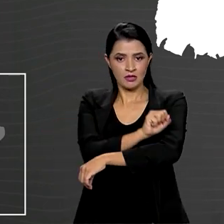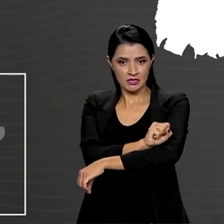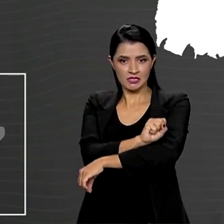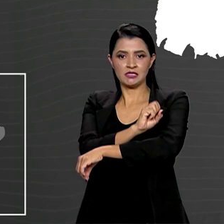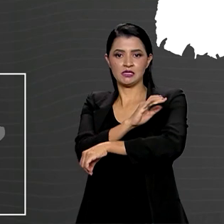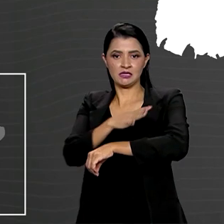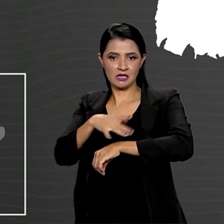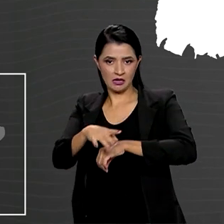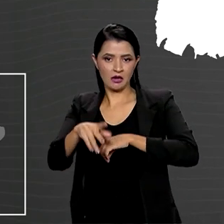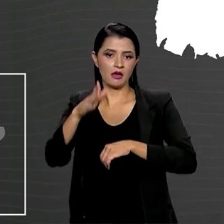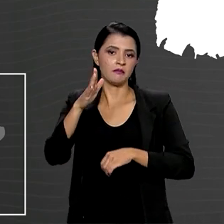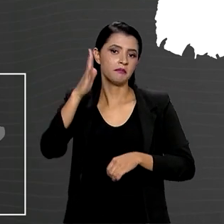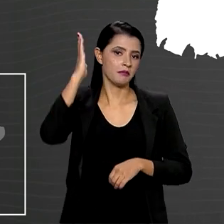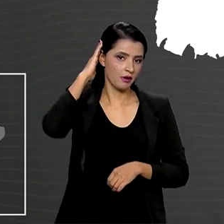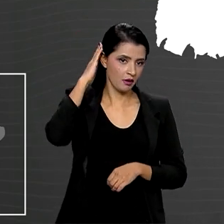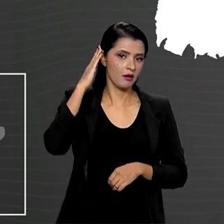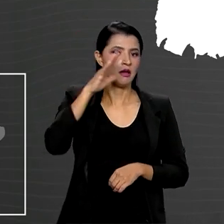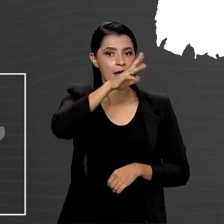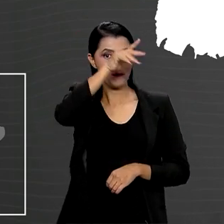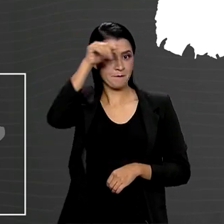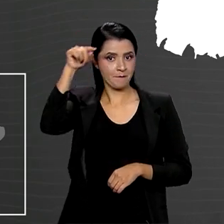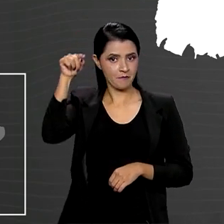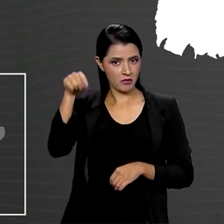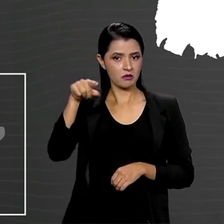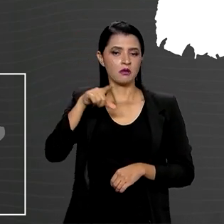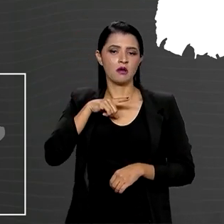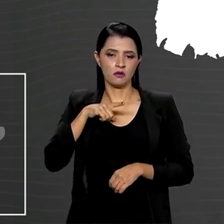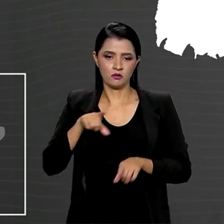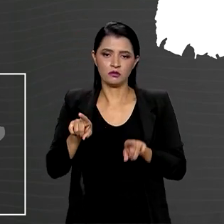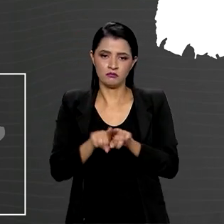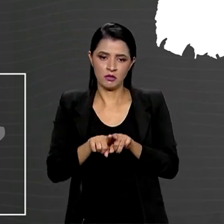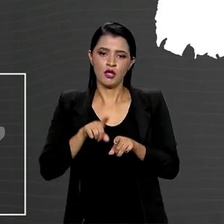e Manaus, no Amazonas. Com um investimento de